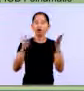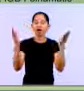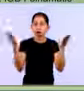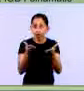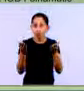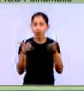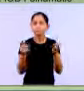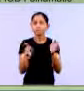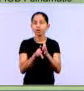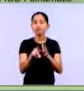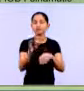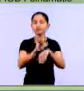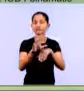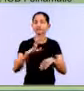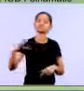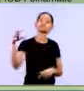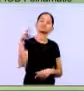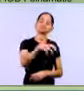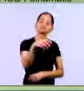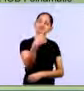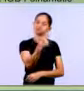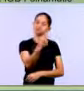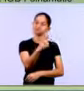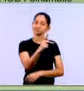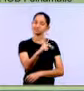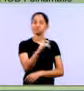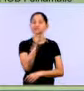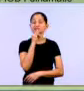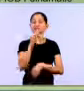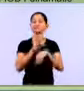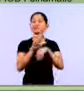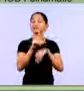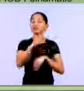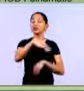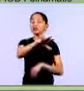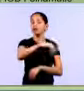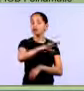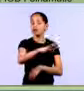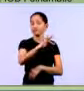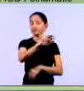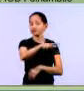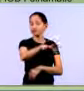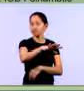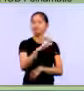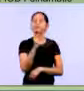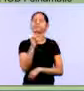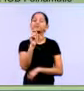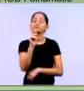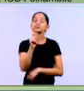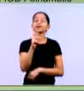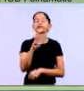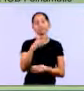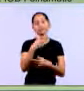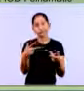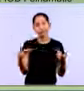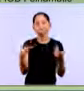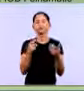da União, ou seja, só ela pode instituir e arrecadar. O imposto de importação, que versa sobre